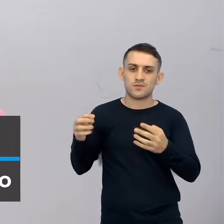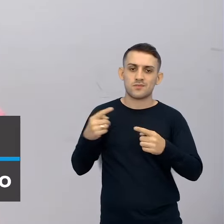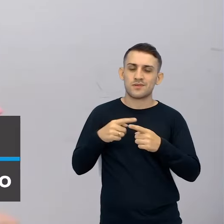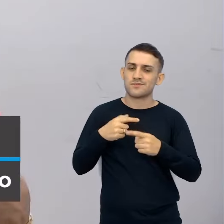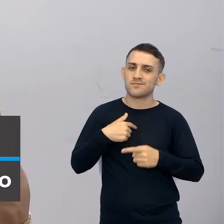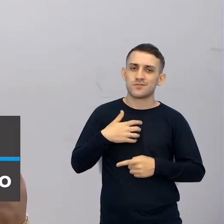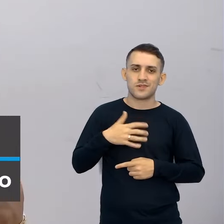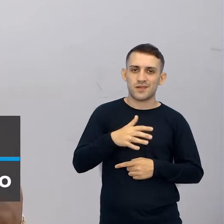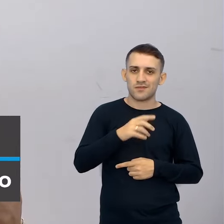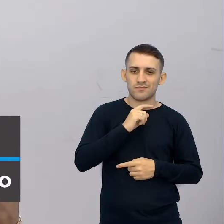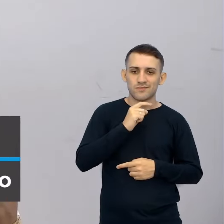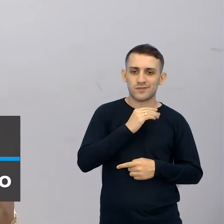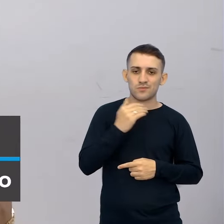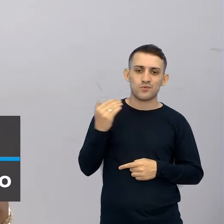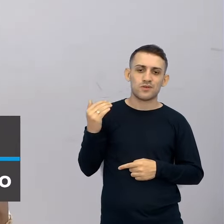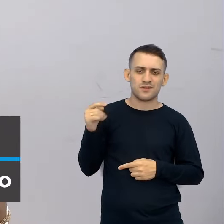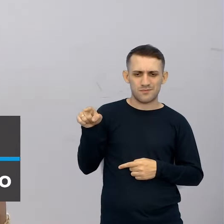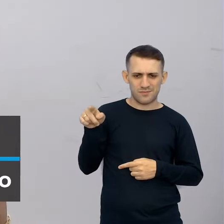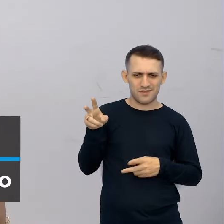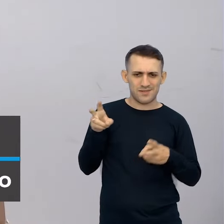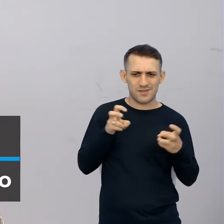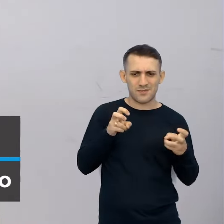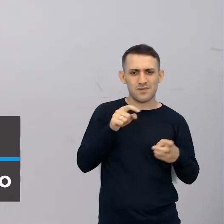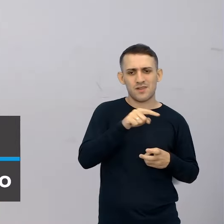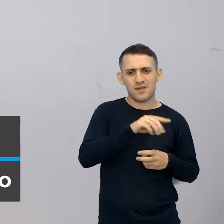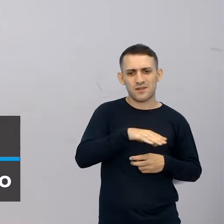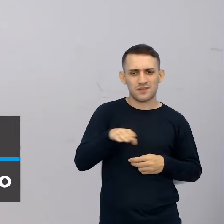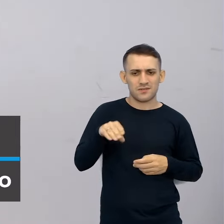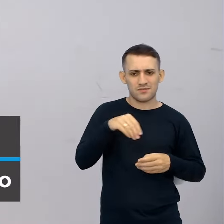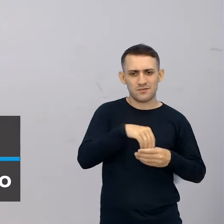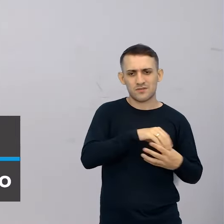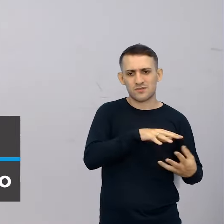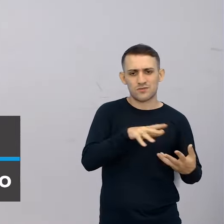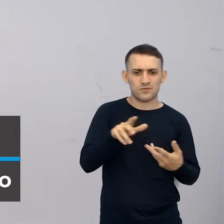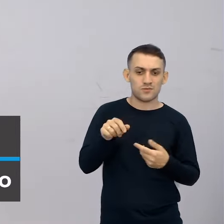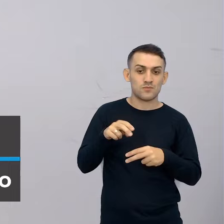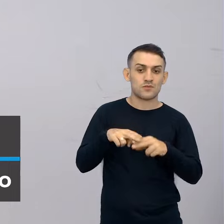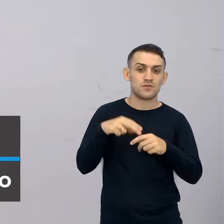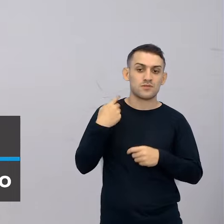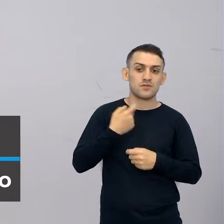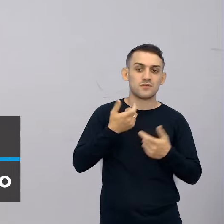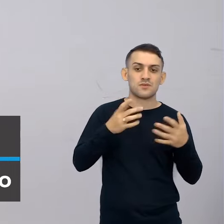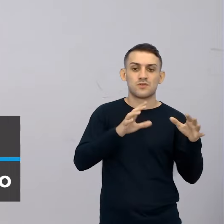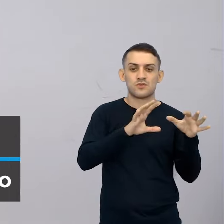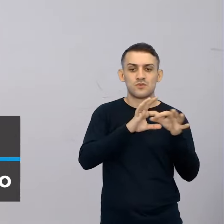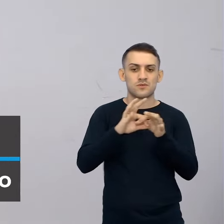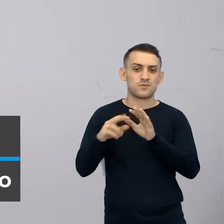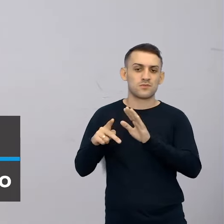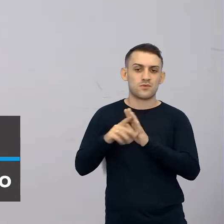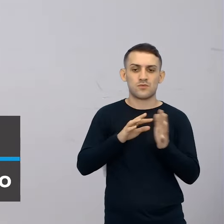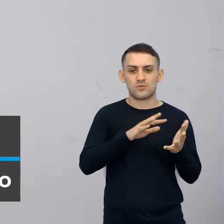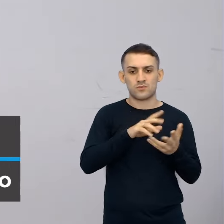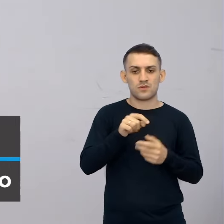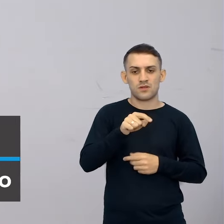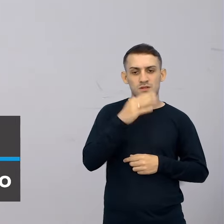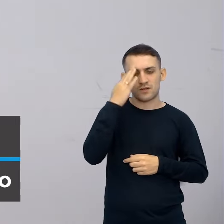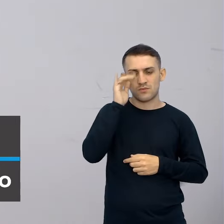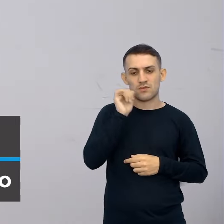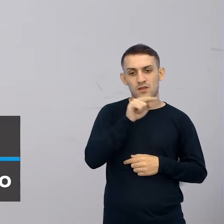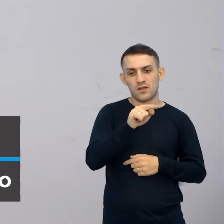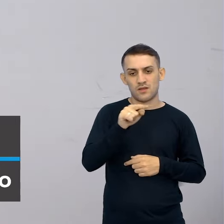morrer. Perceba que essa criança está no mundo. Quando a gente fala contextualizar, trazer o mundo para essa criança, ela está aqui no Brasil.